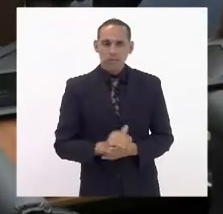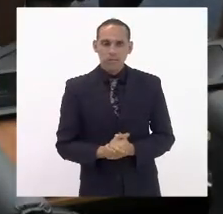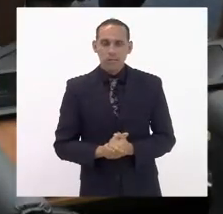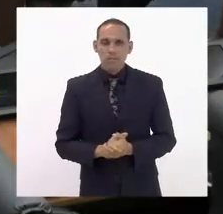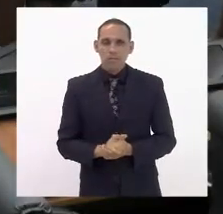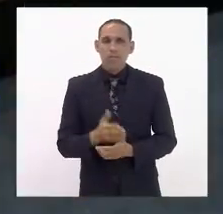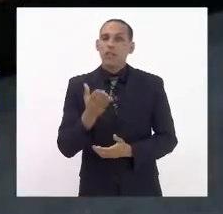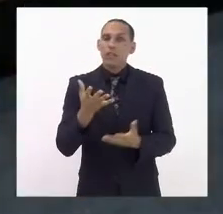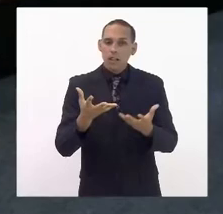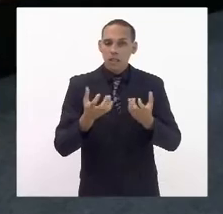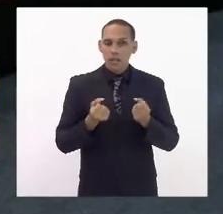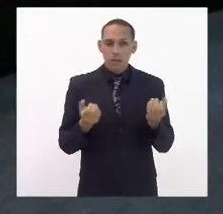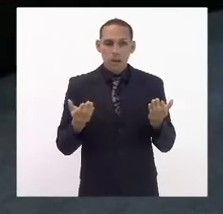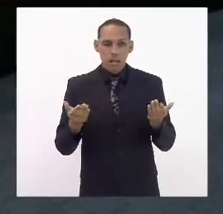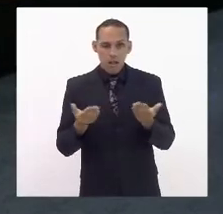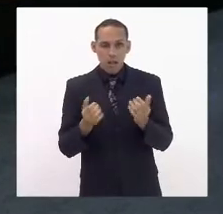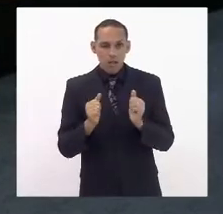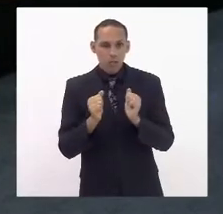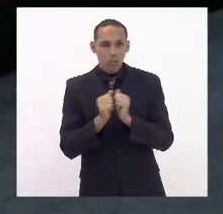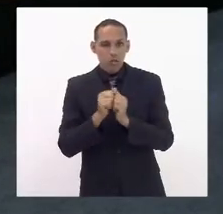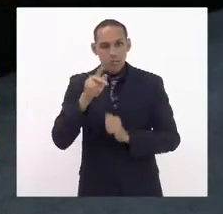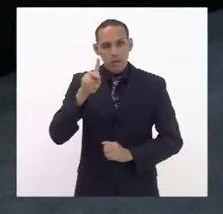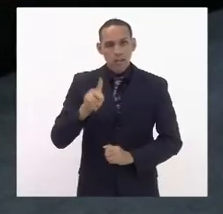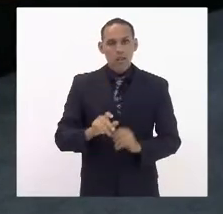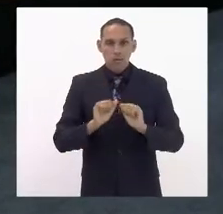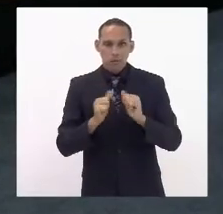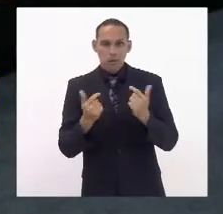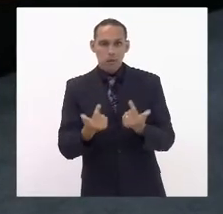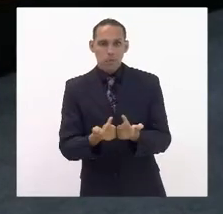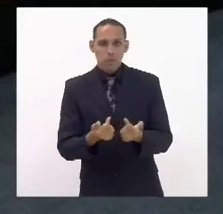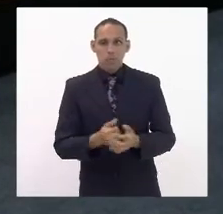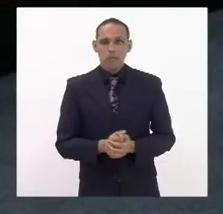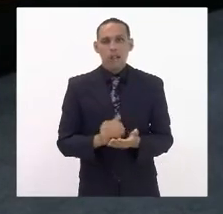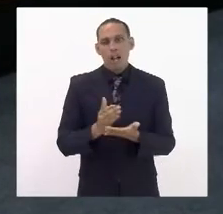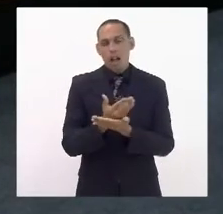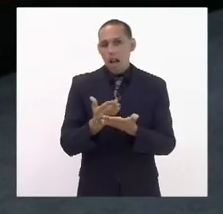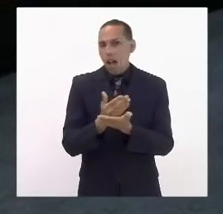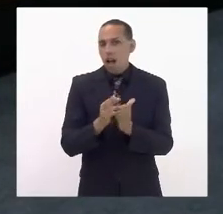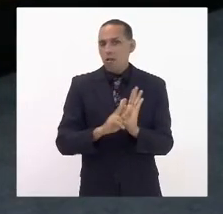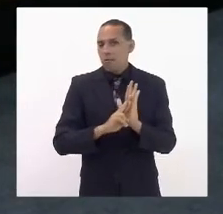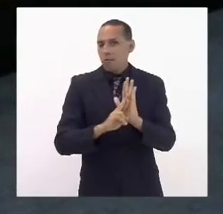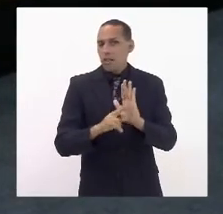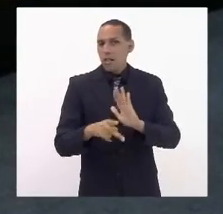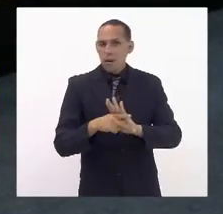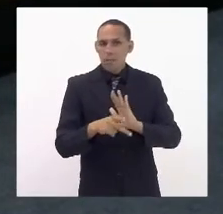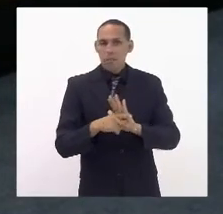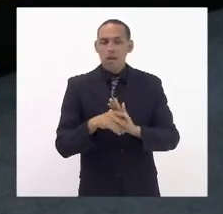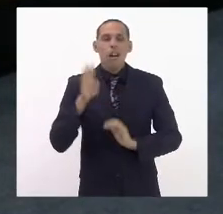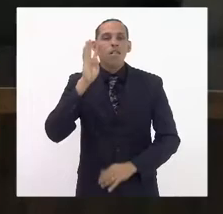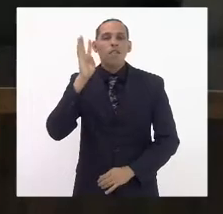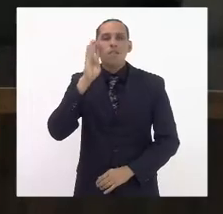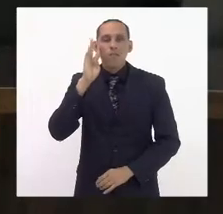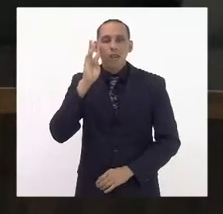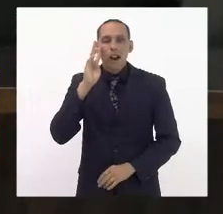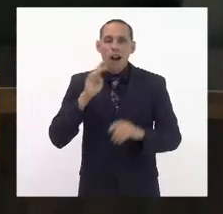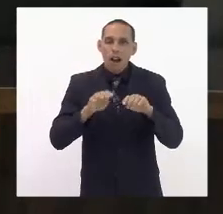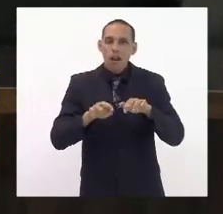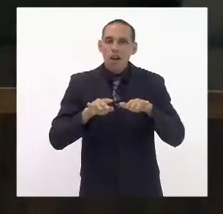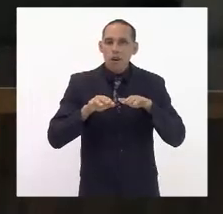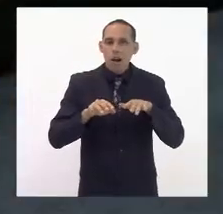Vossa Excelência recebeu agora comigo lá na presidência da Assembleia algumas representações da Polícia Militar. Quarta-feira, uma audiência pública, por